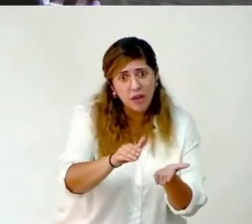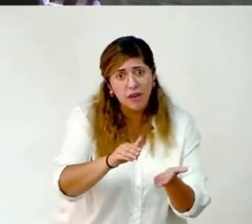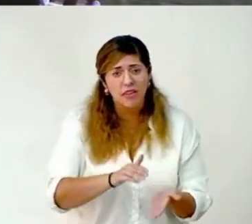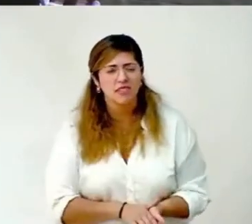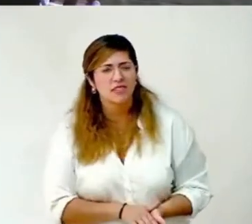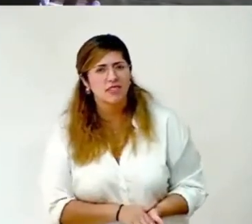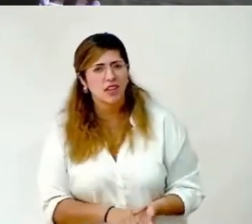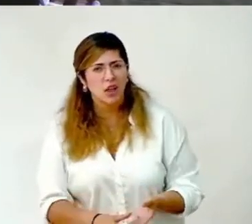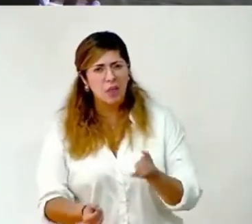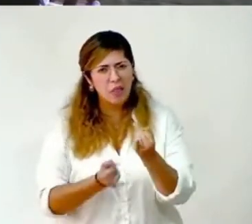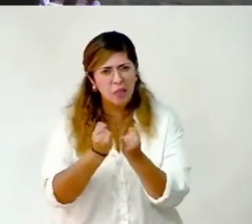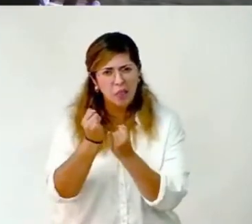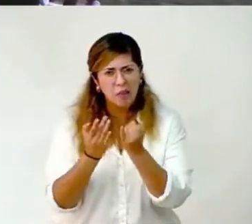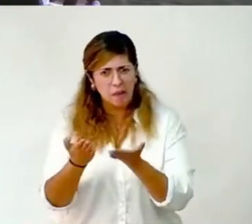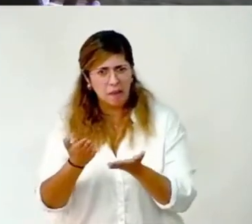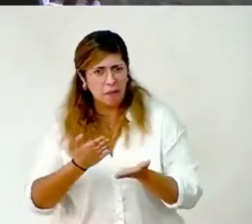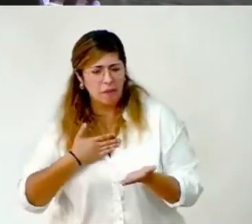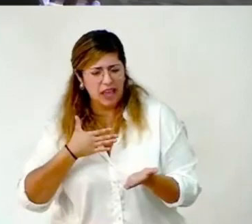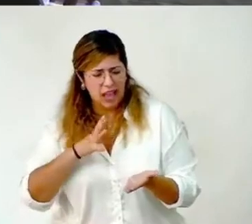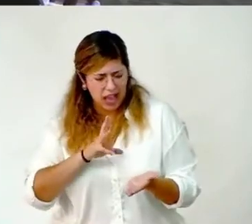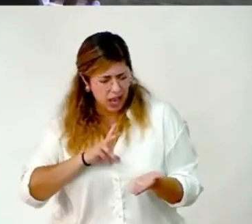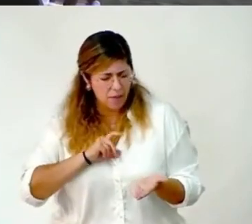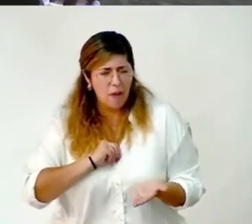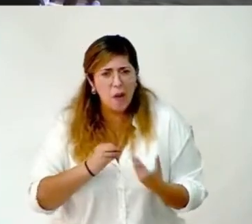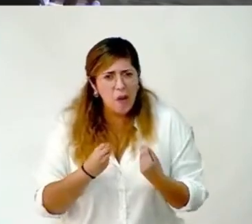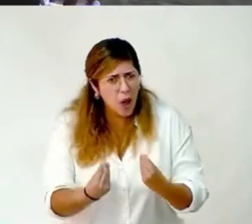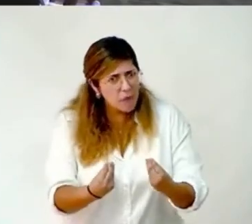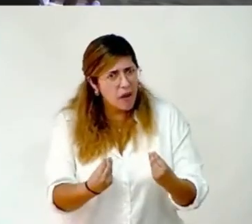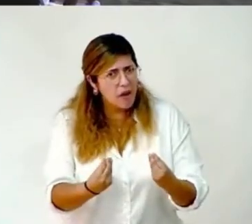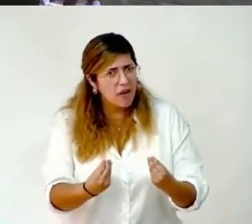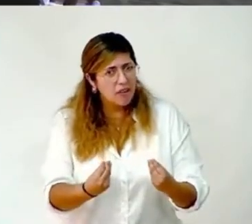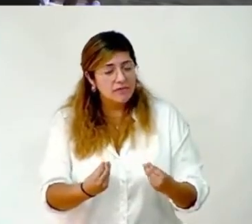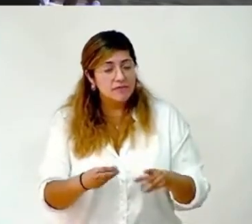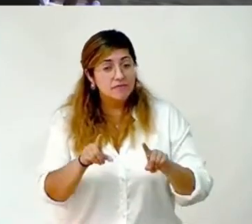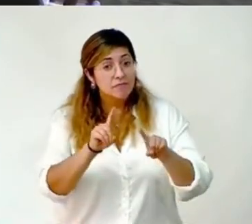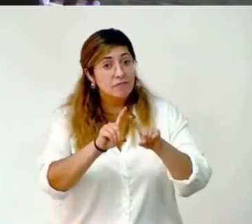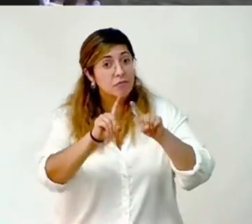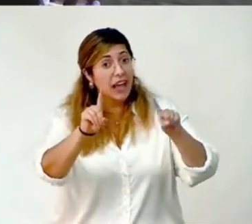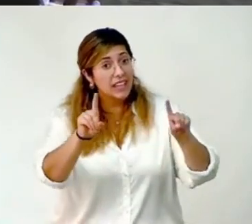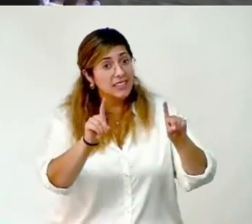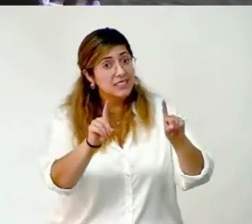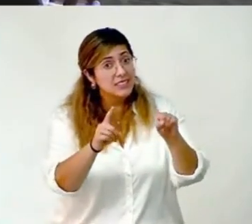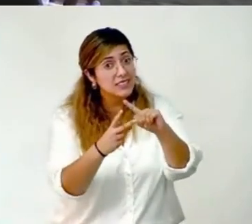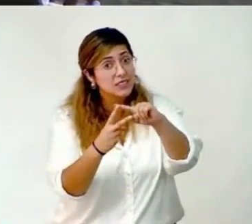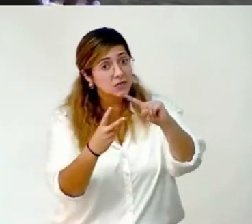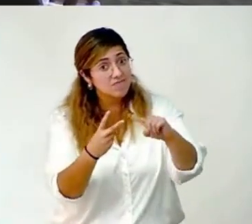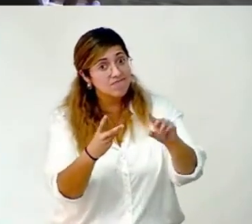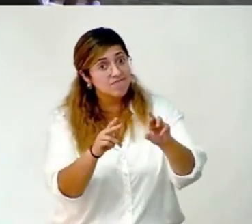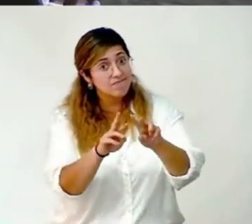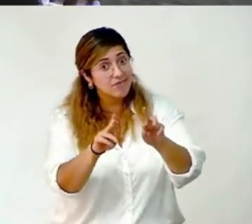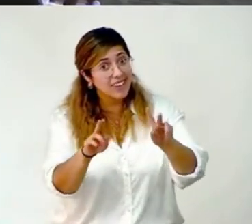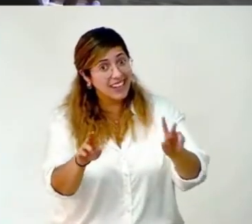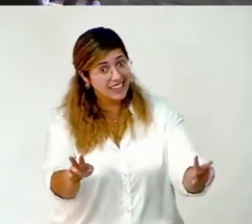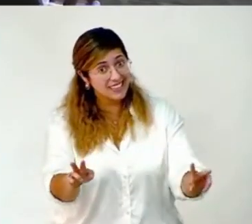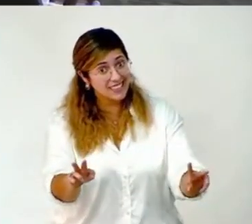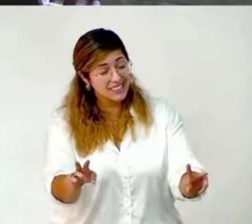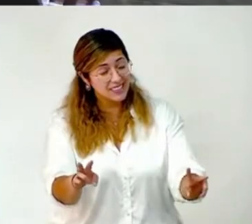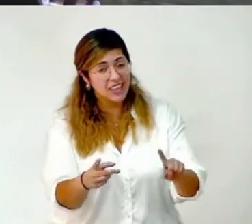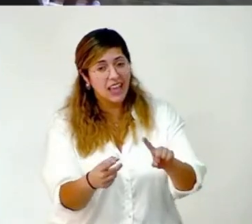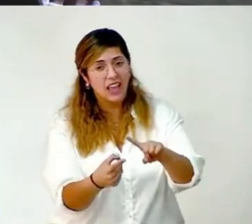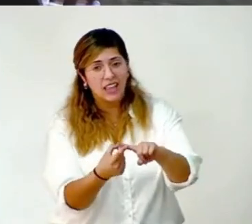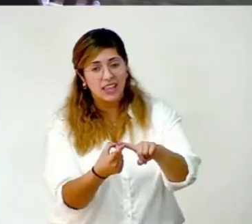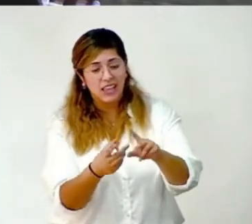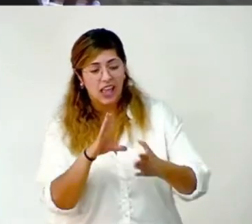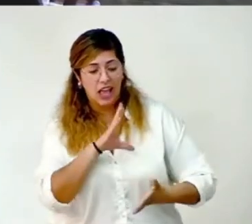como assim? Como eu posso sentir amor por essa pessoa? Entenda, são duas coisas no processo de santificação.